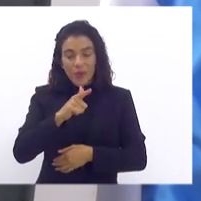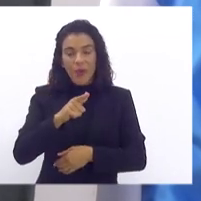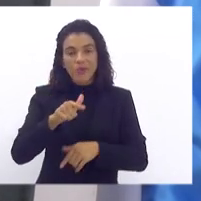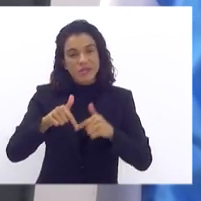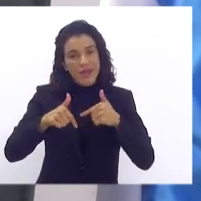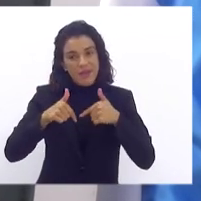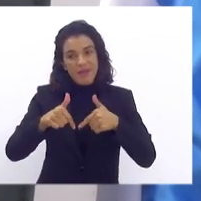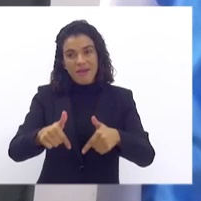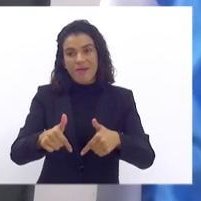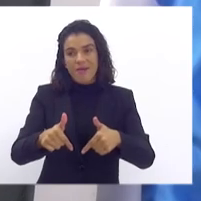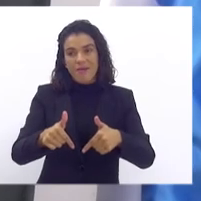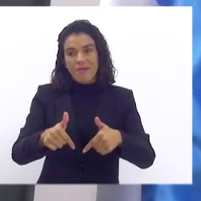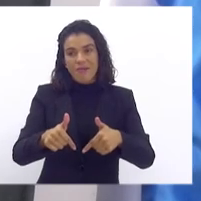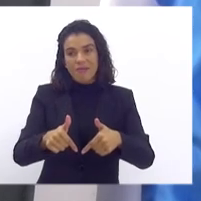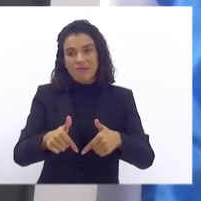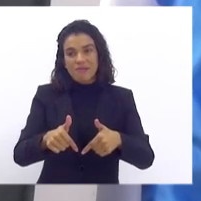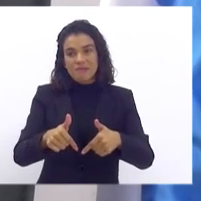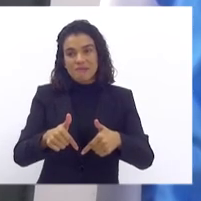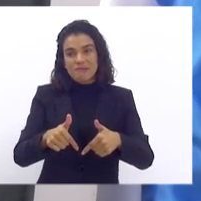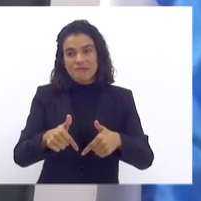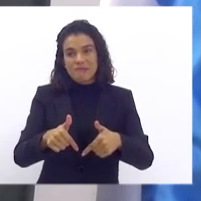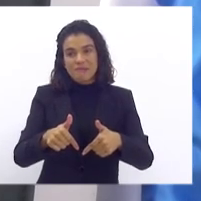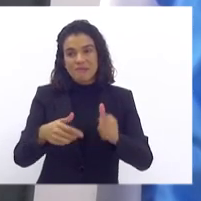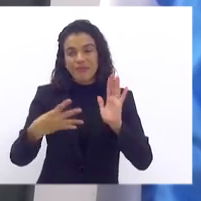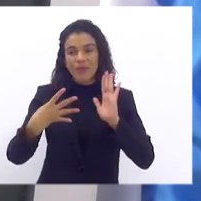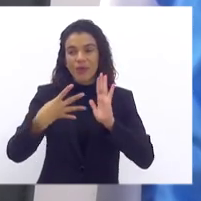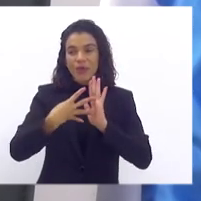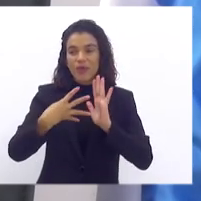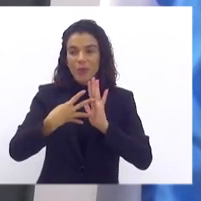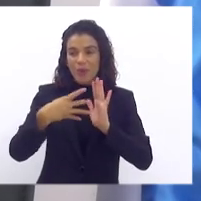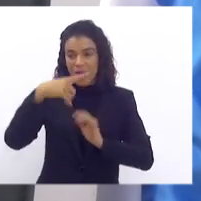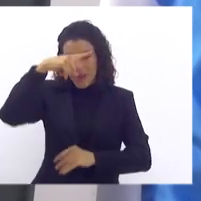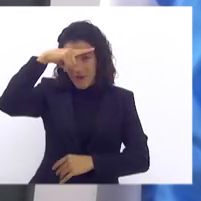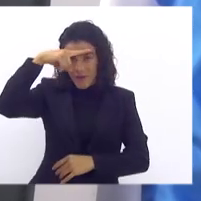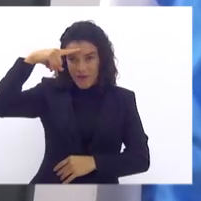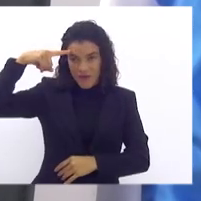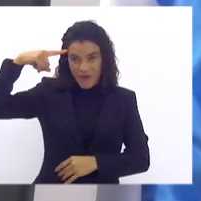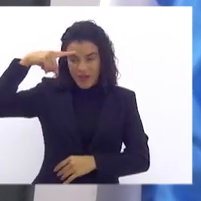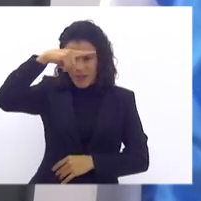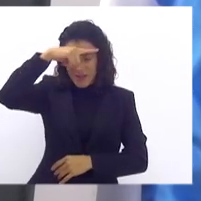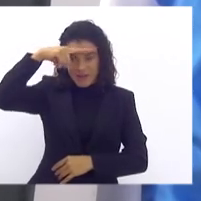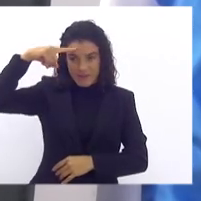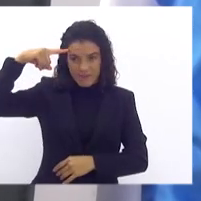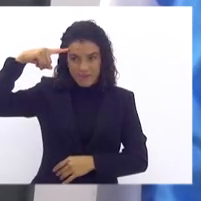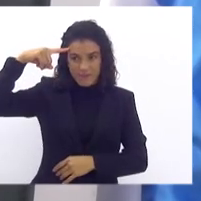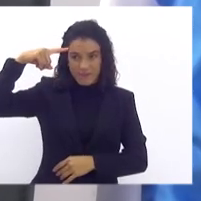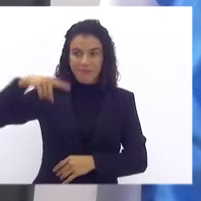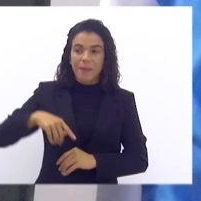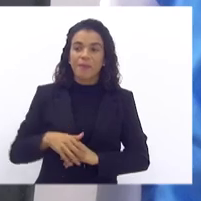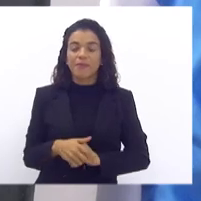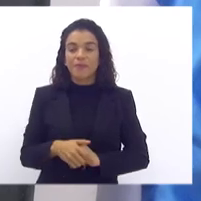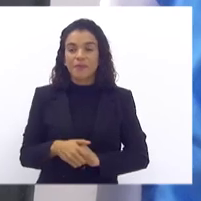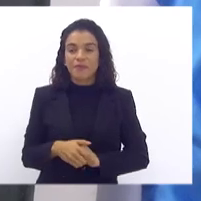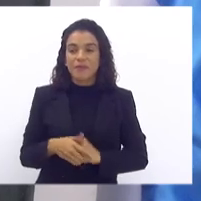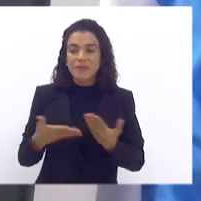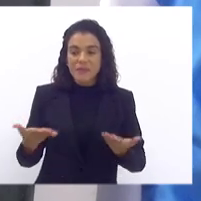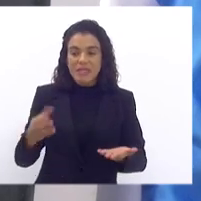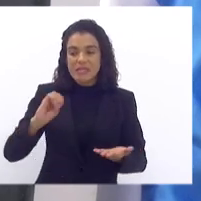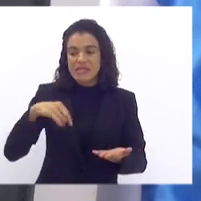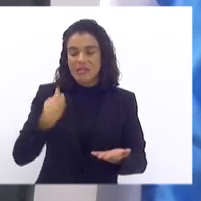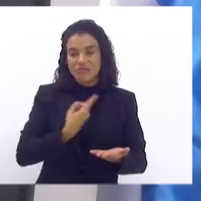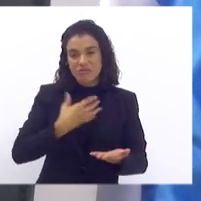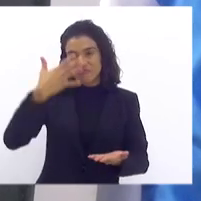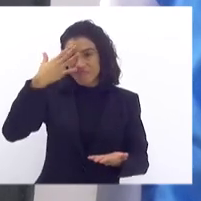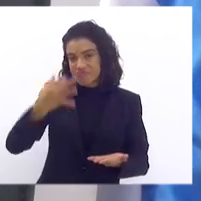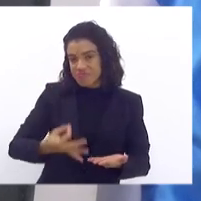aplicar o formulário FRIDA. Né? Mas, se a gente considerar que esse